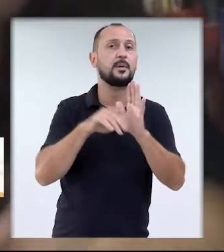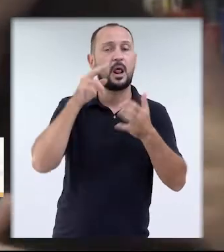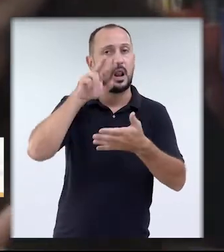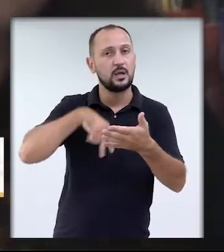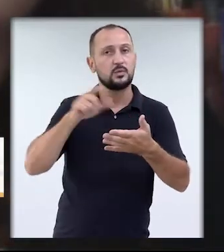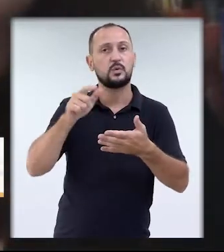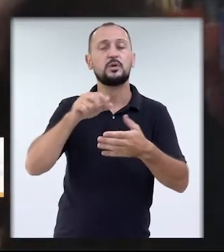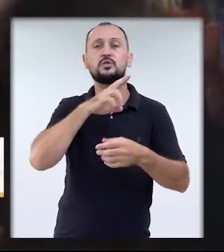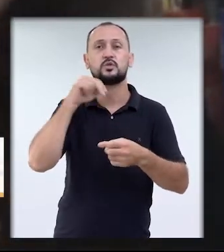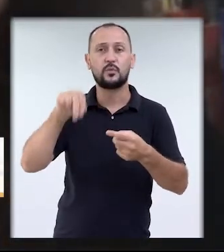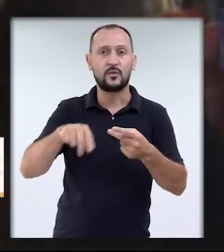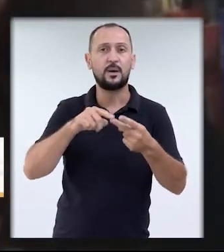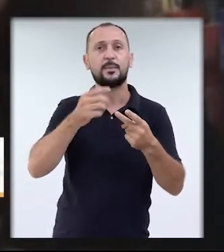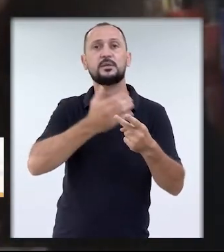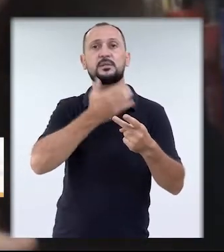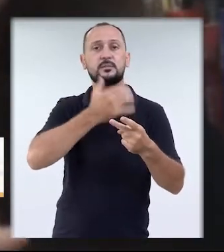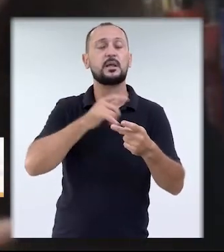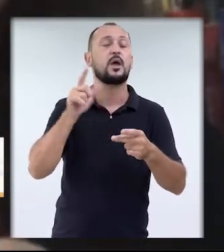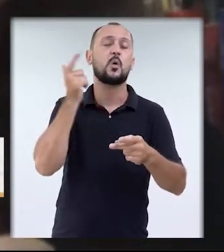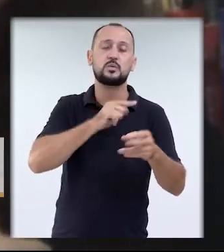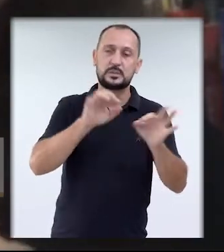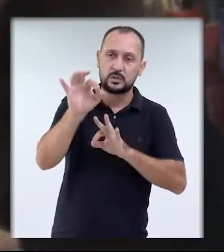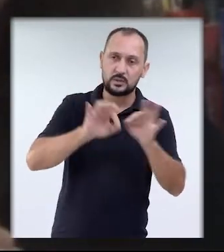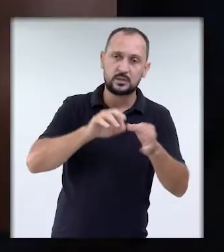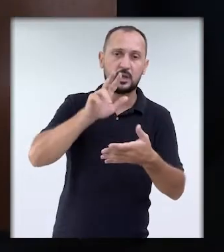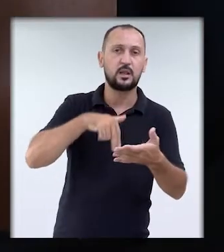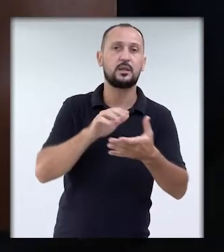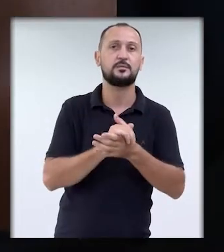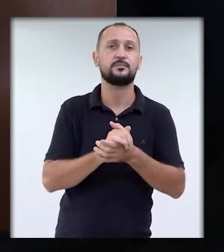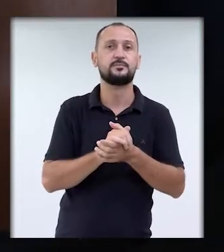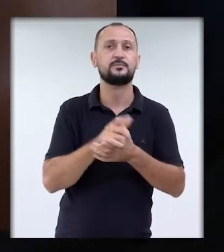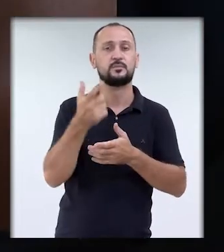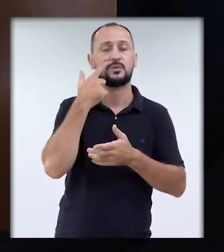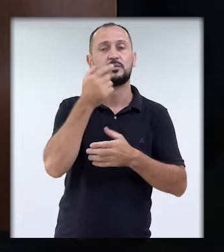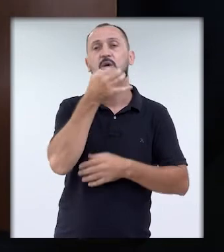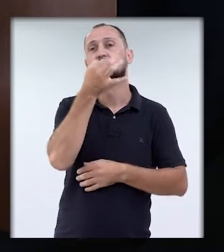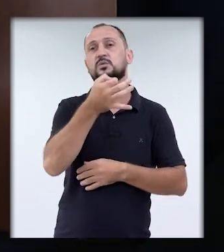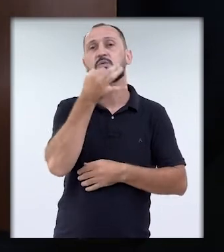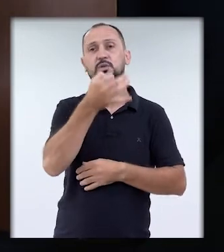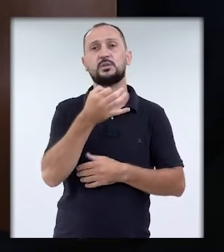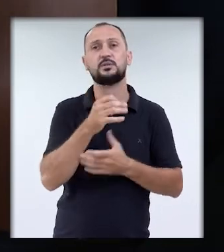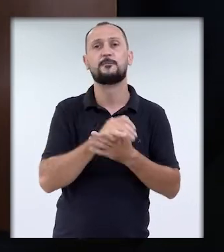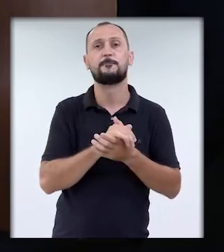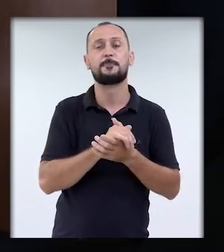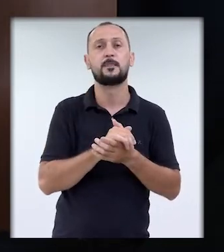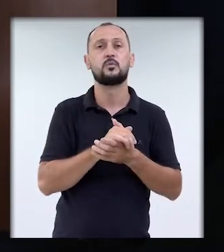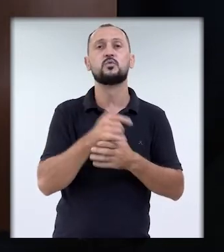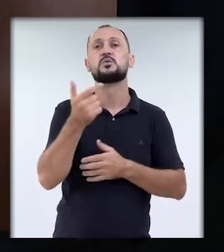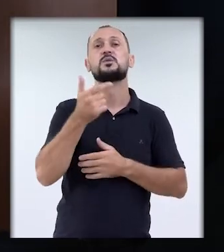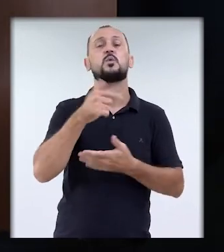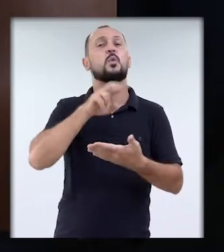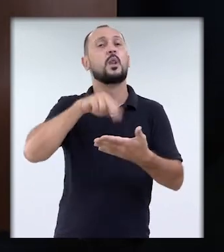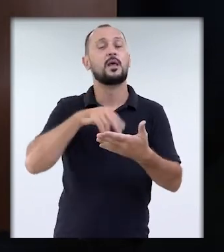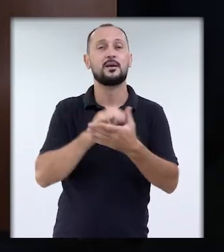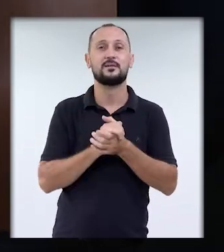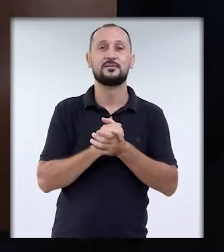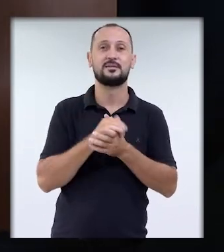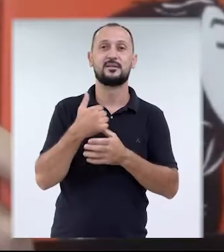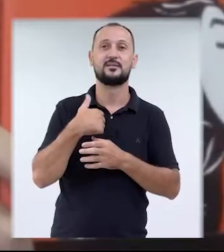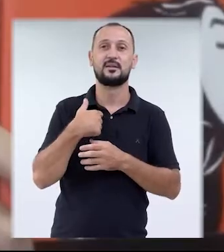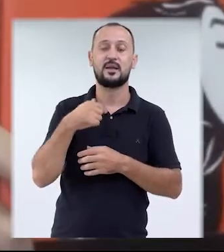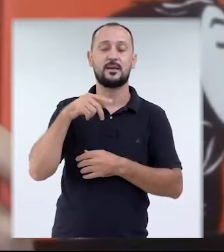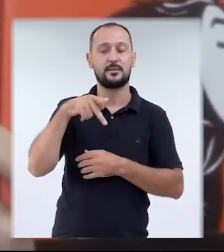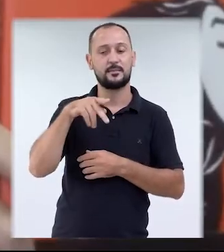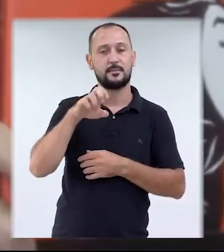leitura de novembro e a de dezembro, para que a pessoa possa se organizar e ler. Queria que você estivesse indicando agora, então, o segundo livro. Esse